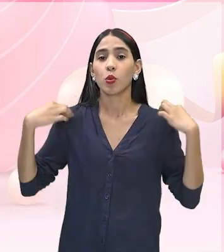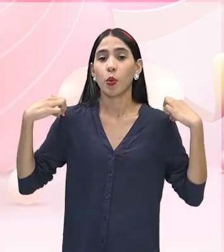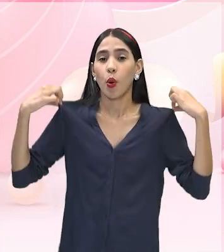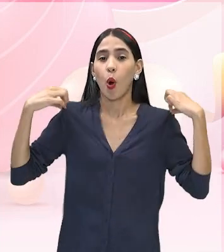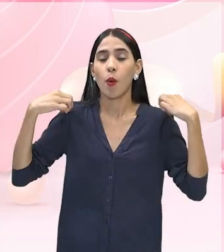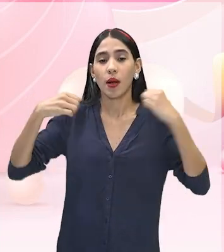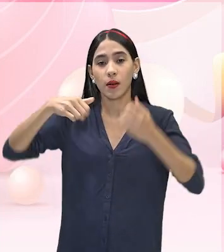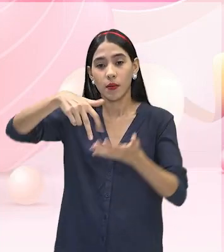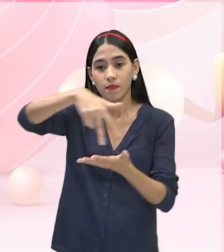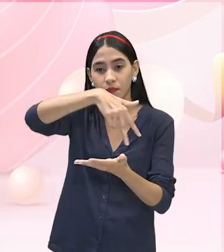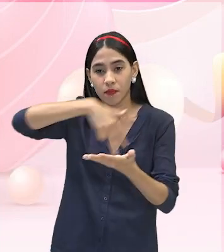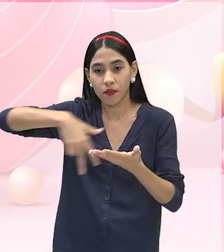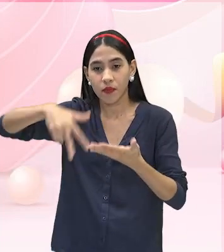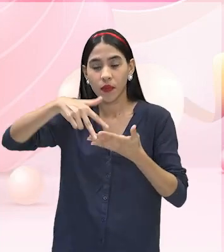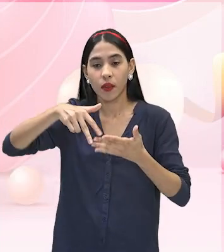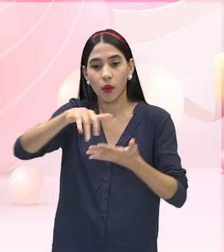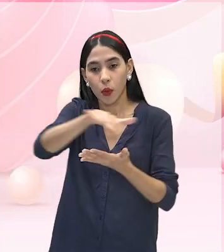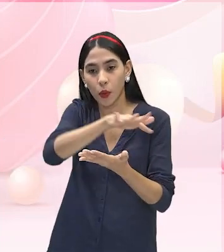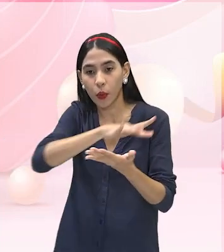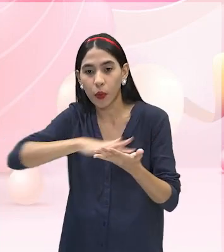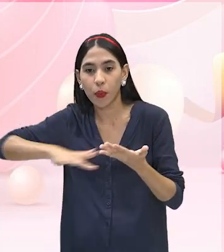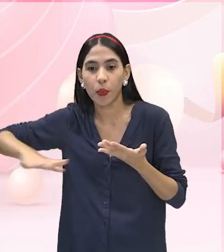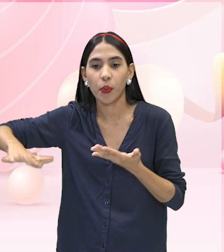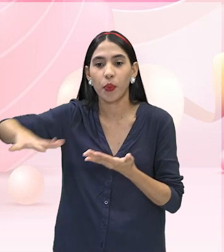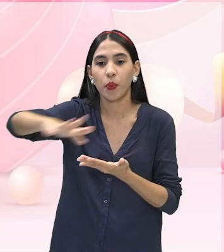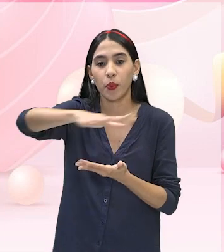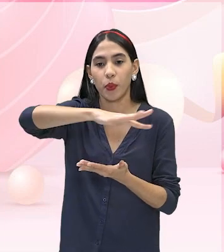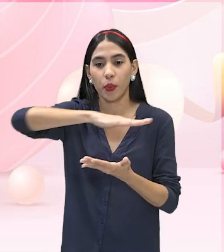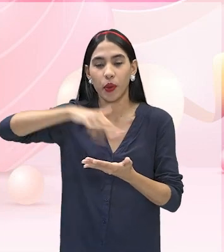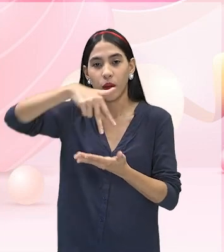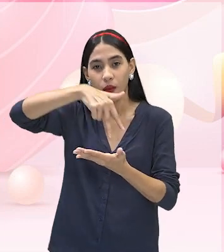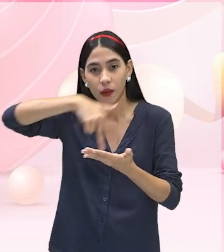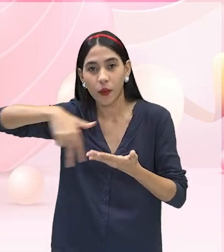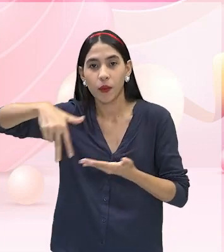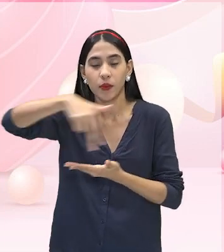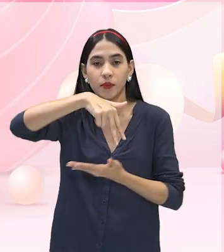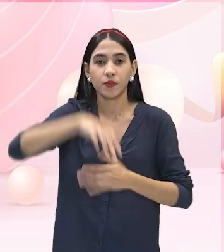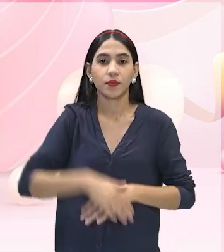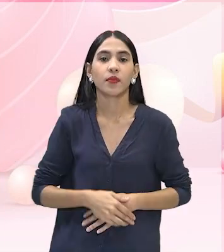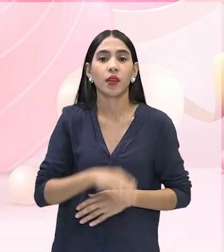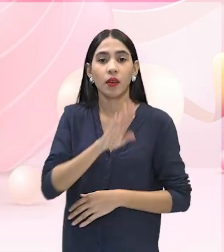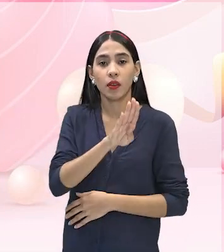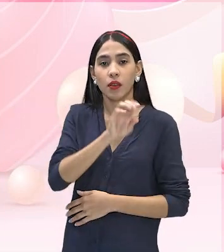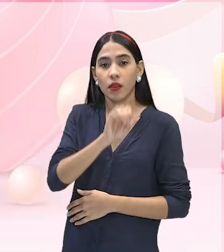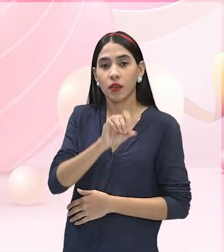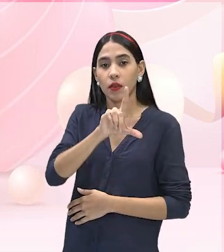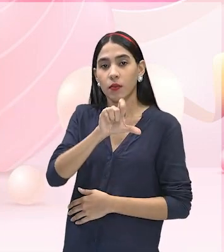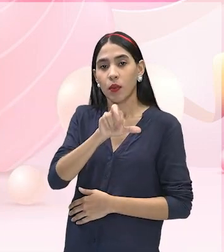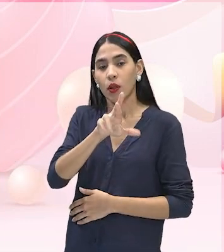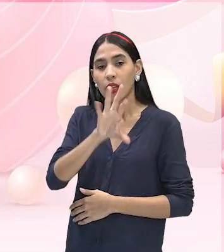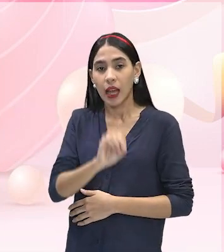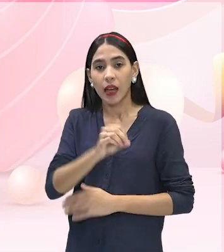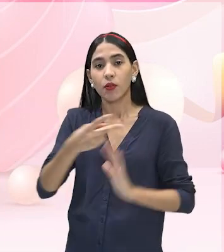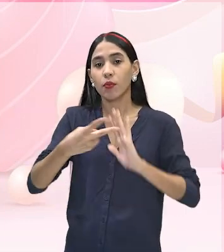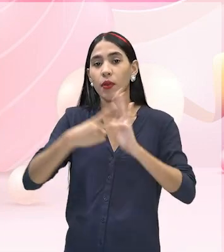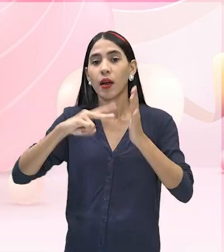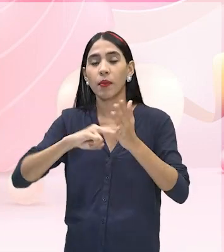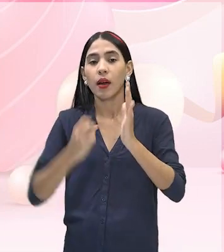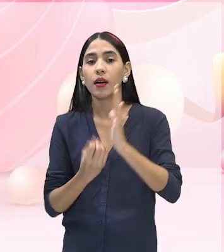então davam a impressão de que estavam voando. Então, bolero vem da palavra volar, que